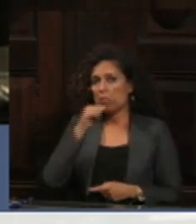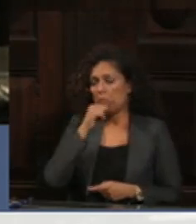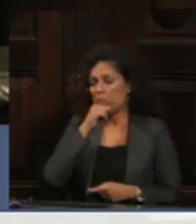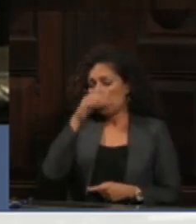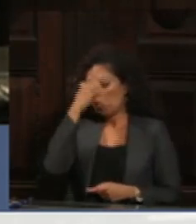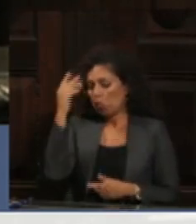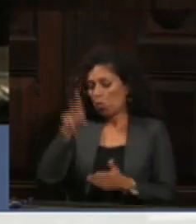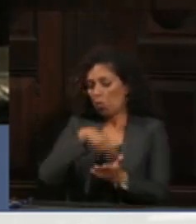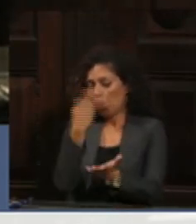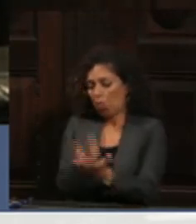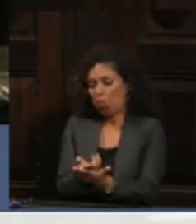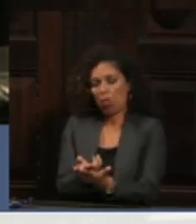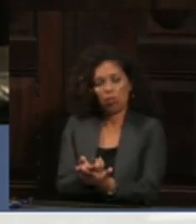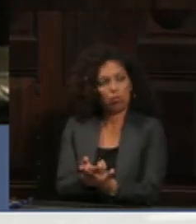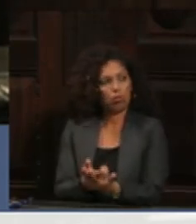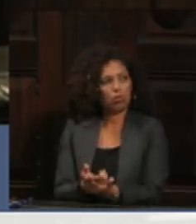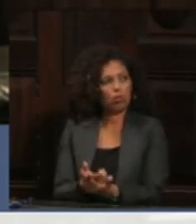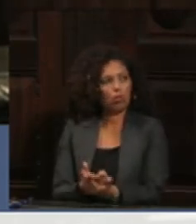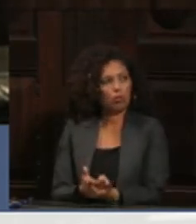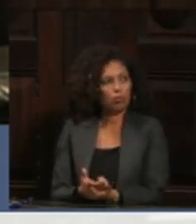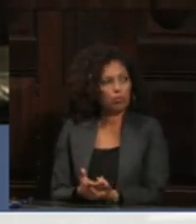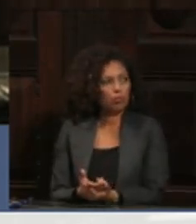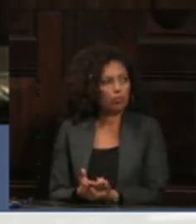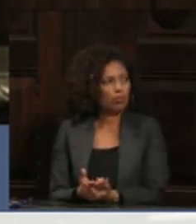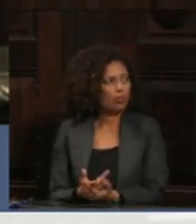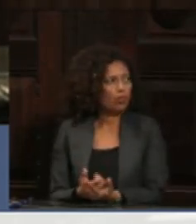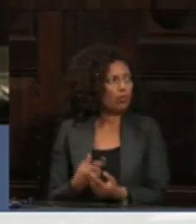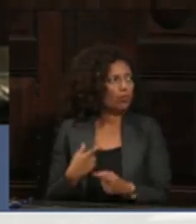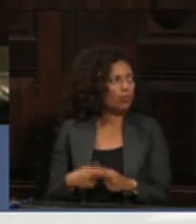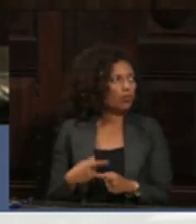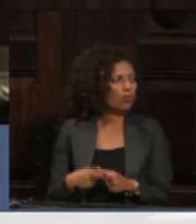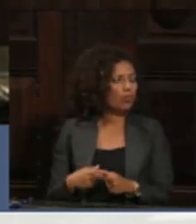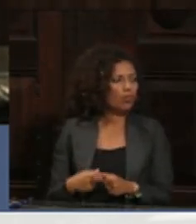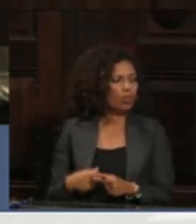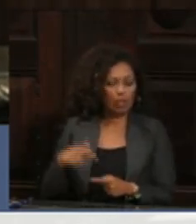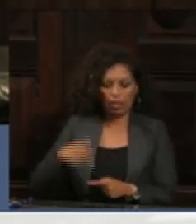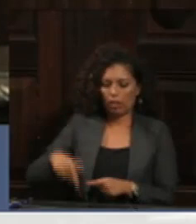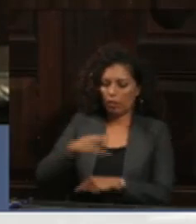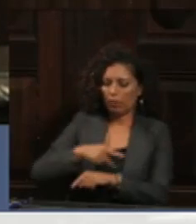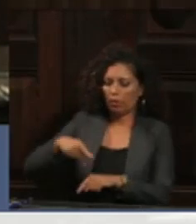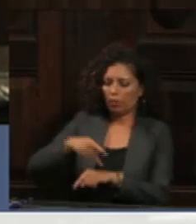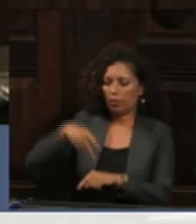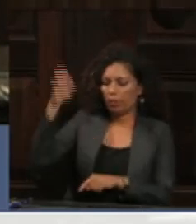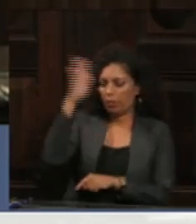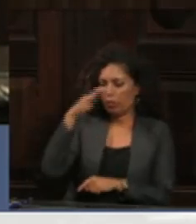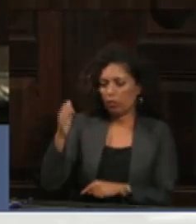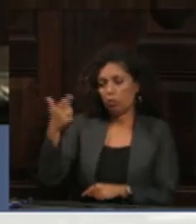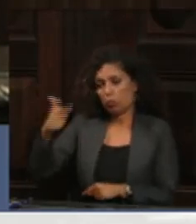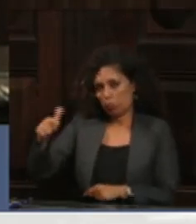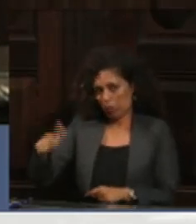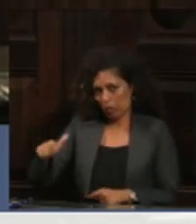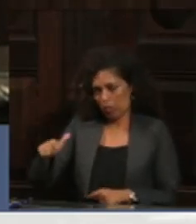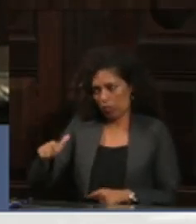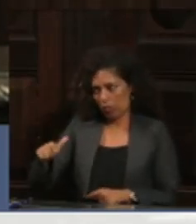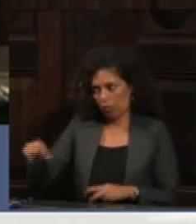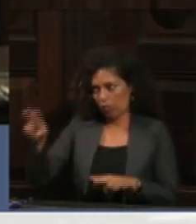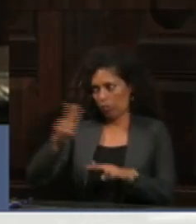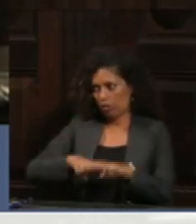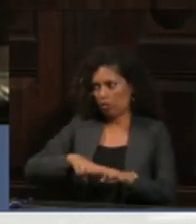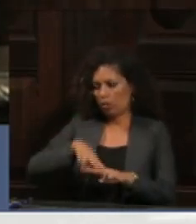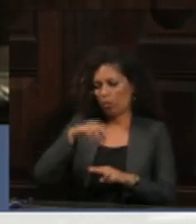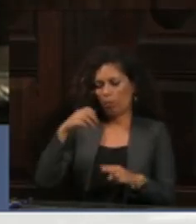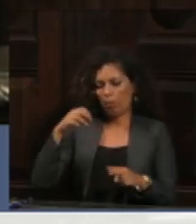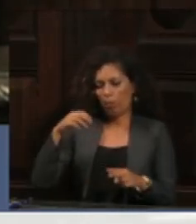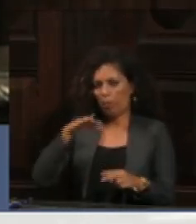Porque a gente ainda não tem aqui no Brasil a pena de morte. Então